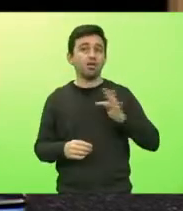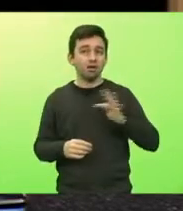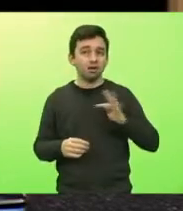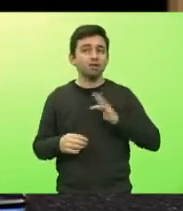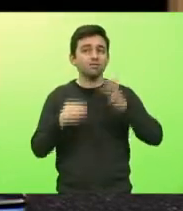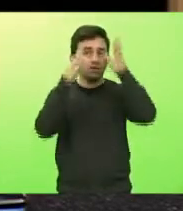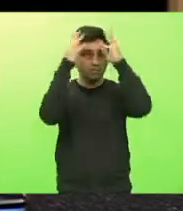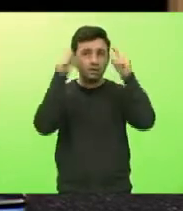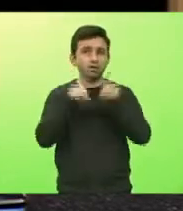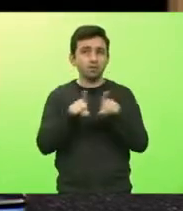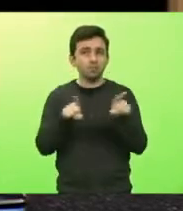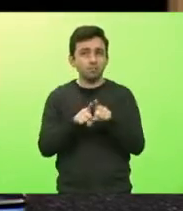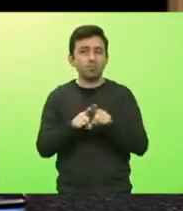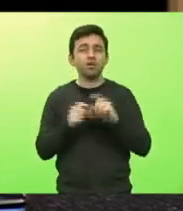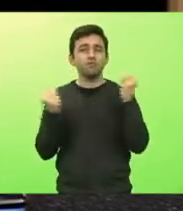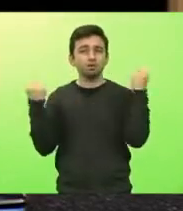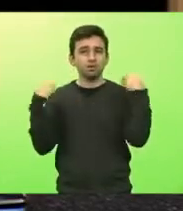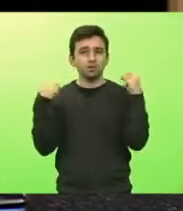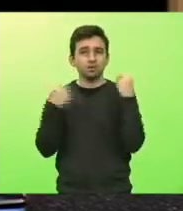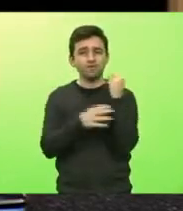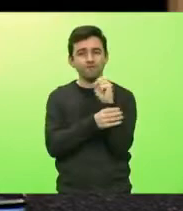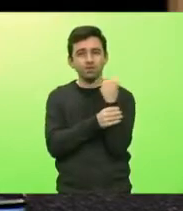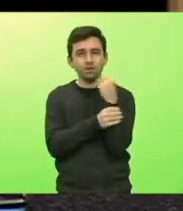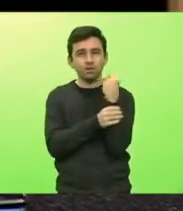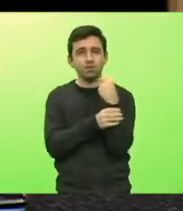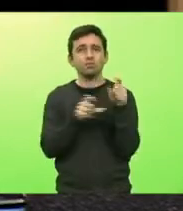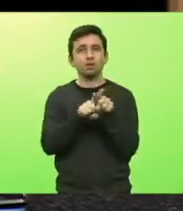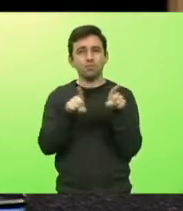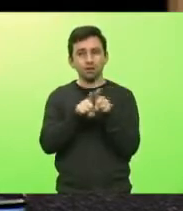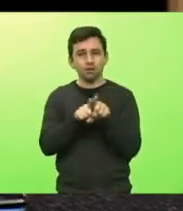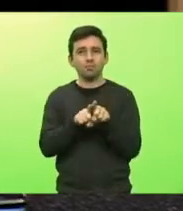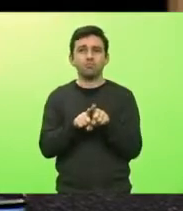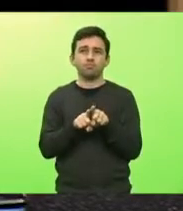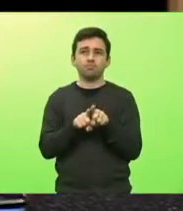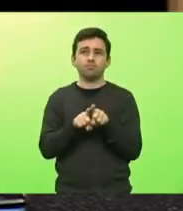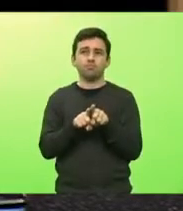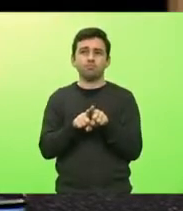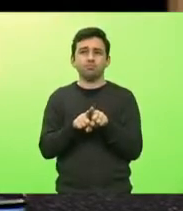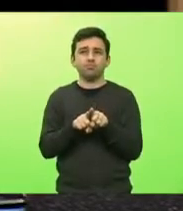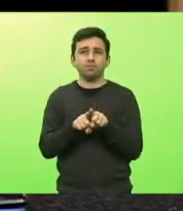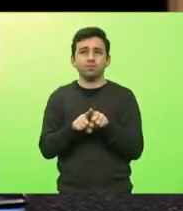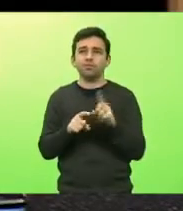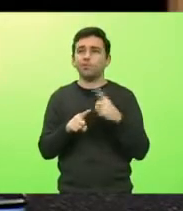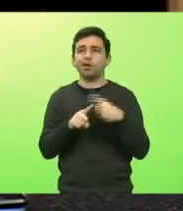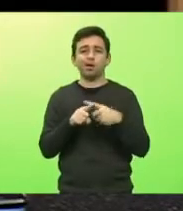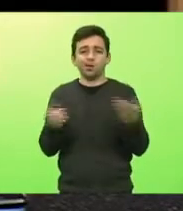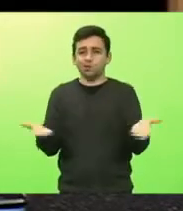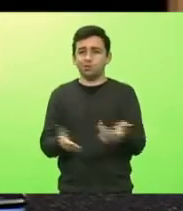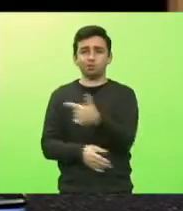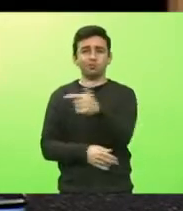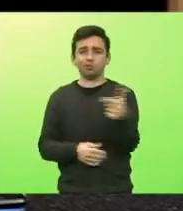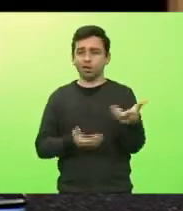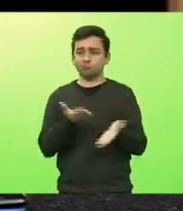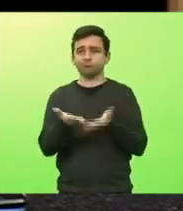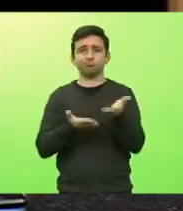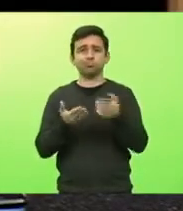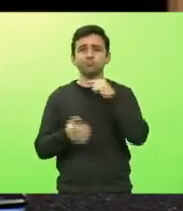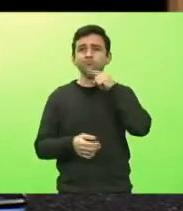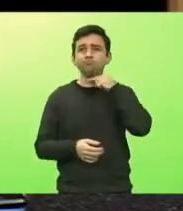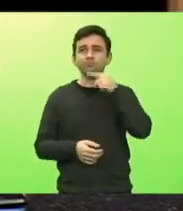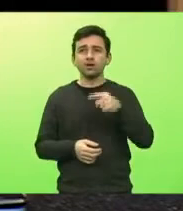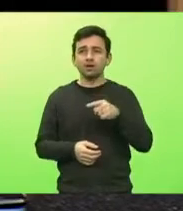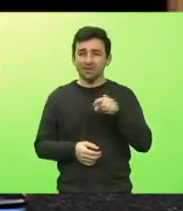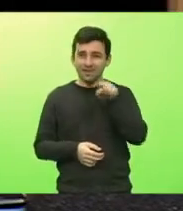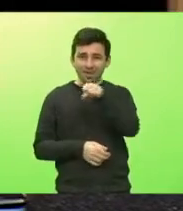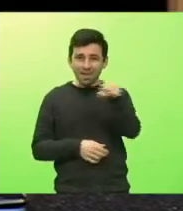e fisioterapeutas. Temos que ter equipes de UTI para fazer aquele atendimento, que hoje não tem, está faltando. Os guerreiros que estão lá no